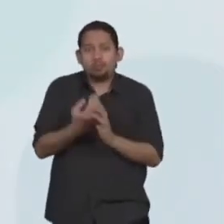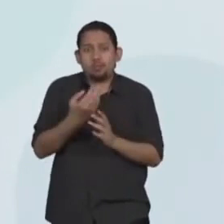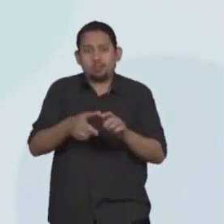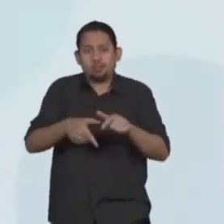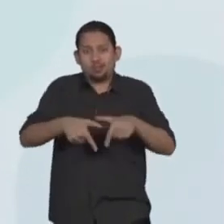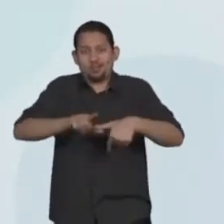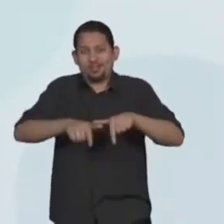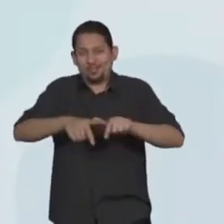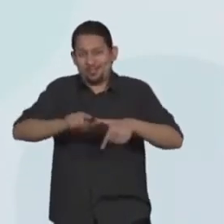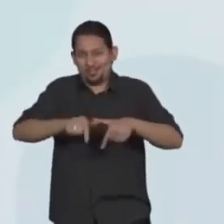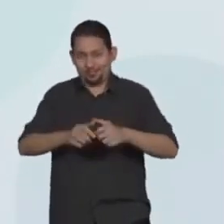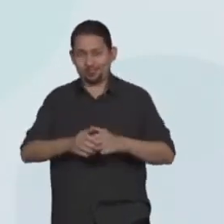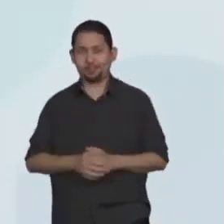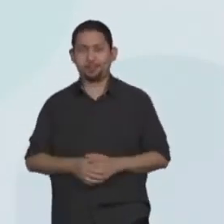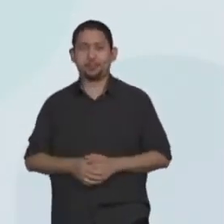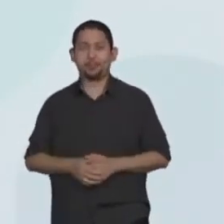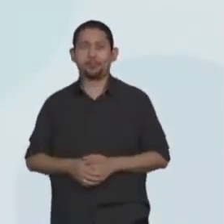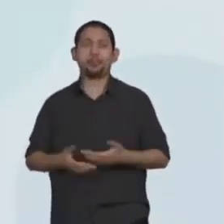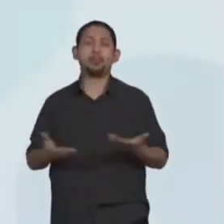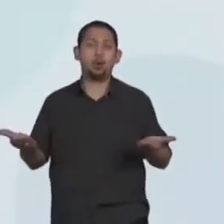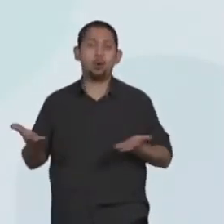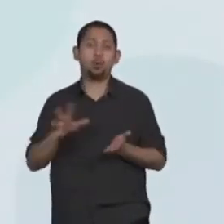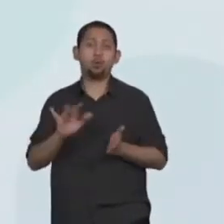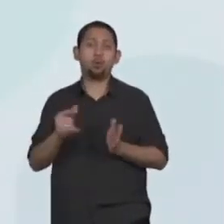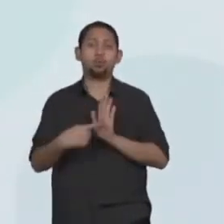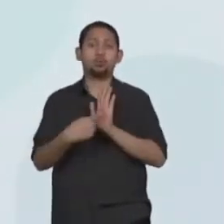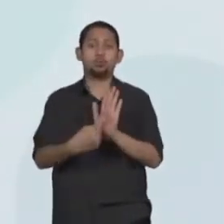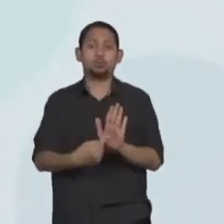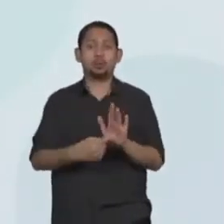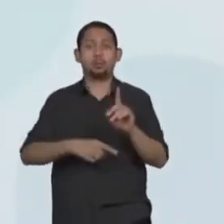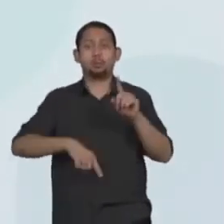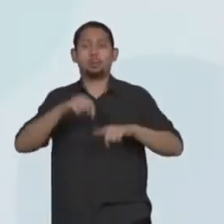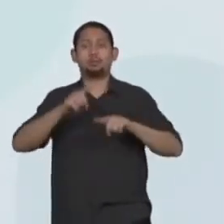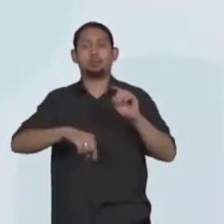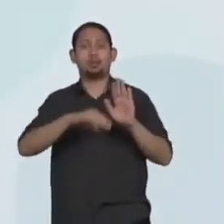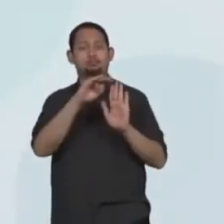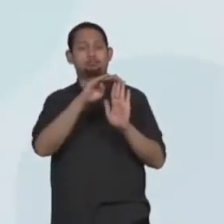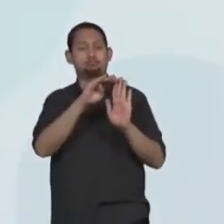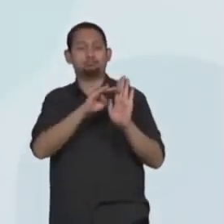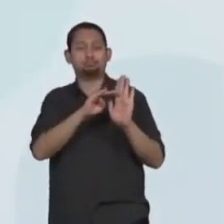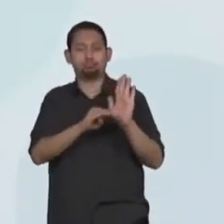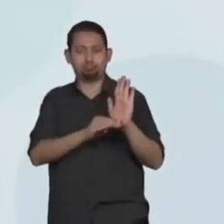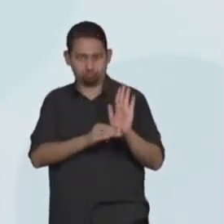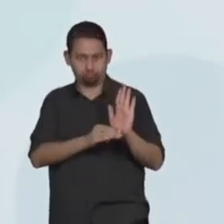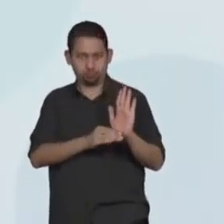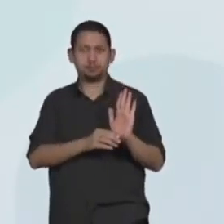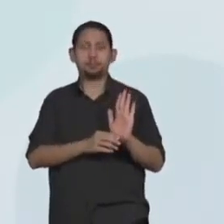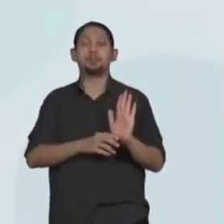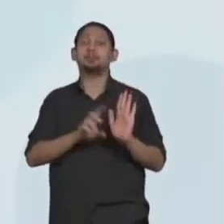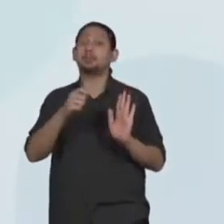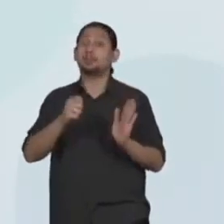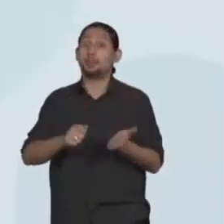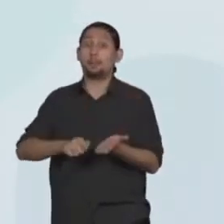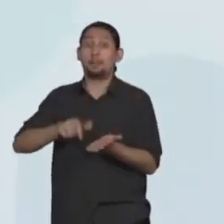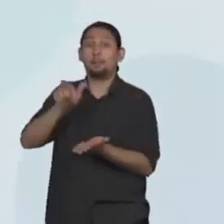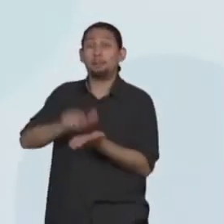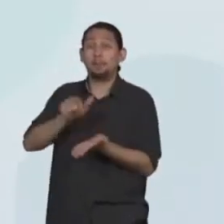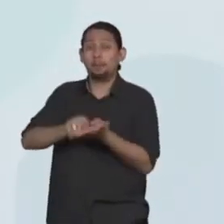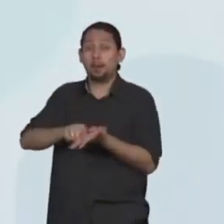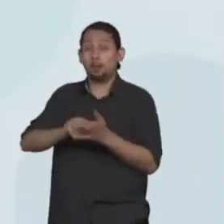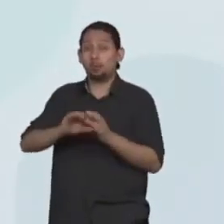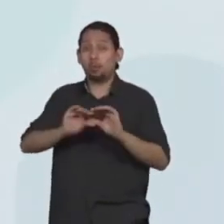utilizar, primeiro a gente vai passar para vocês então a lista de materiais que vocês vão precisar. Papelão,